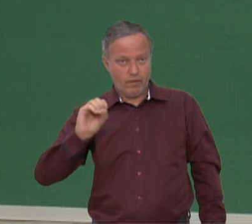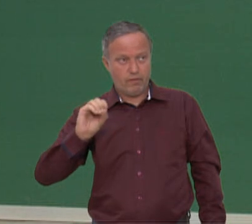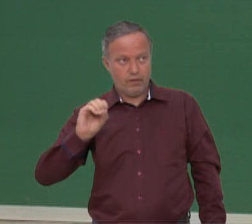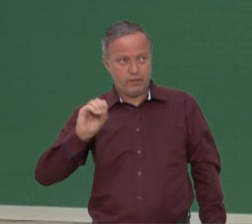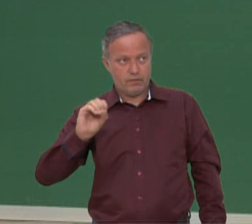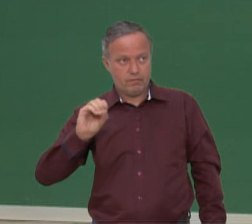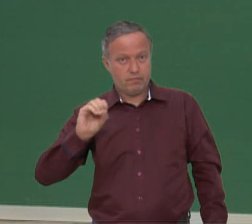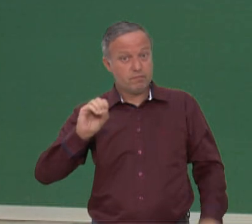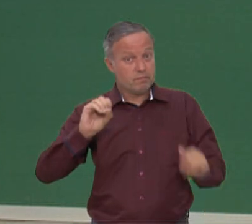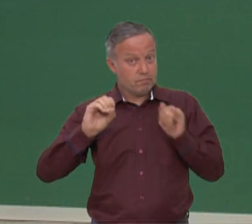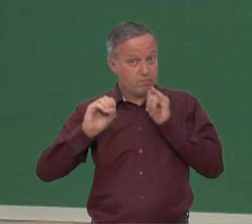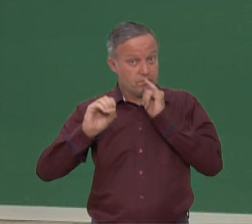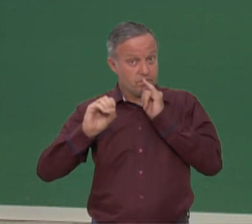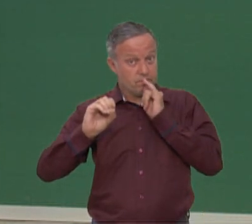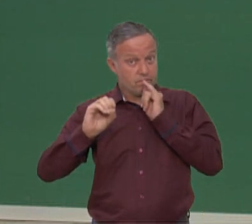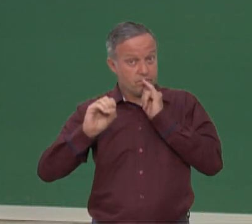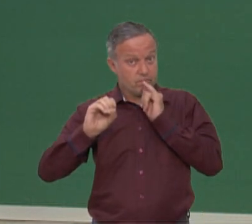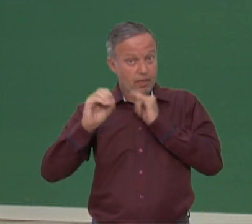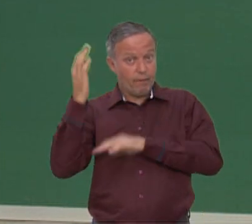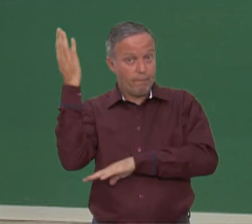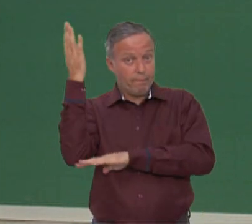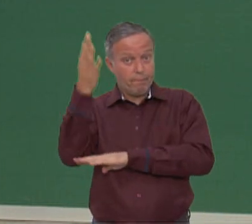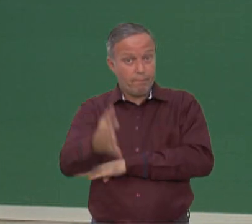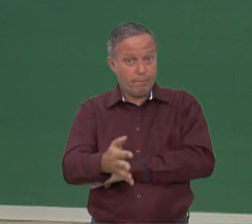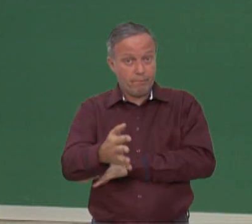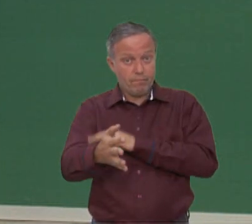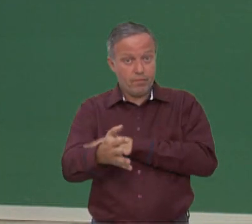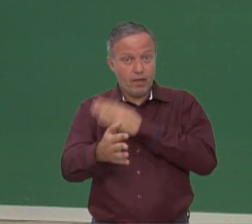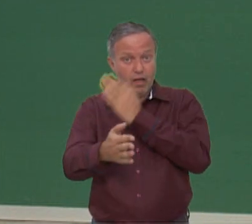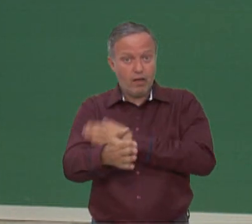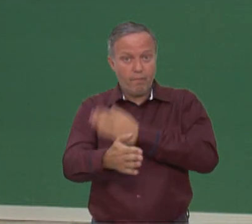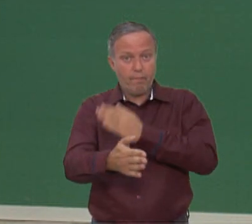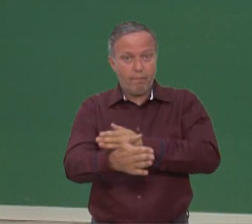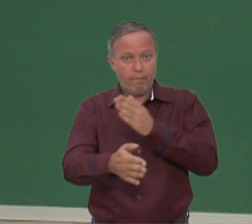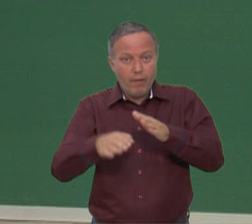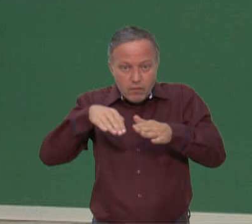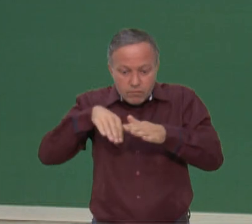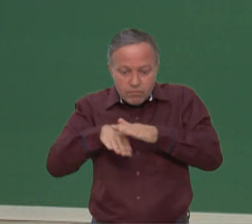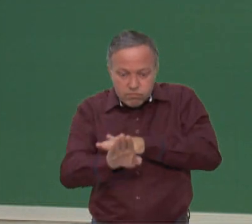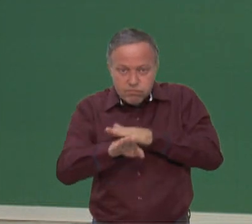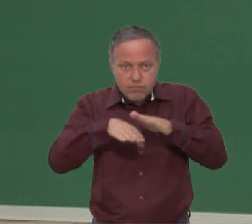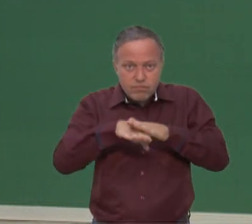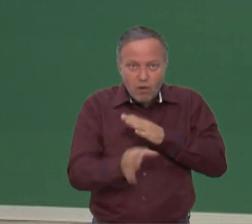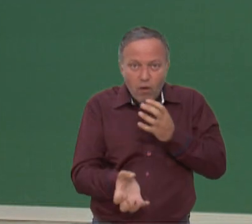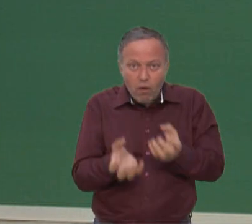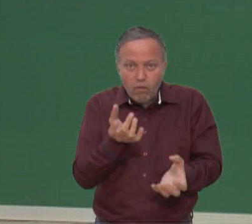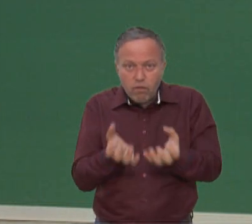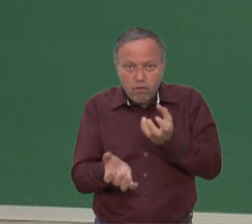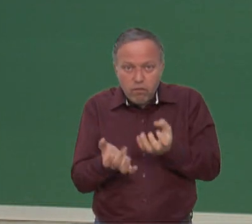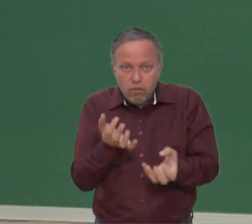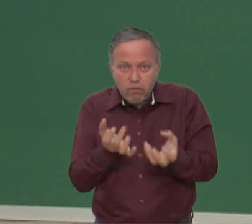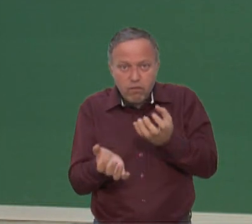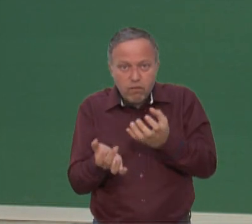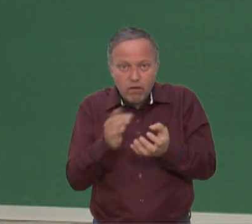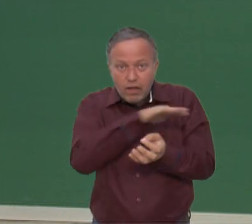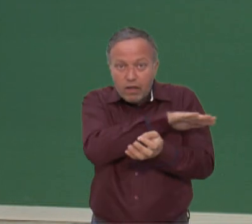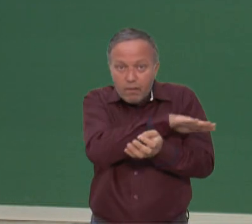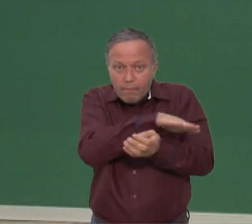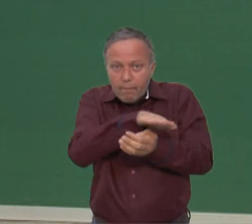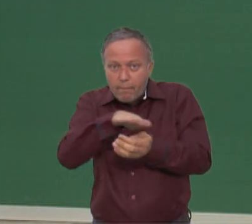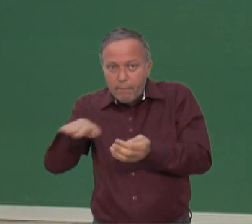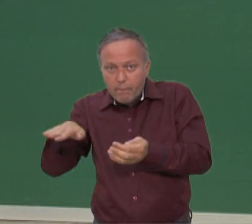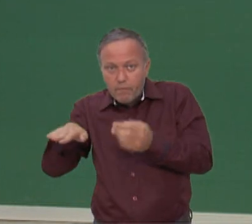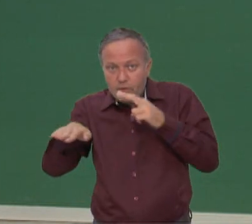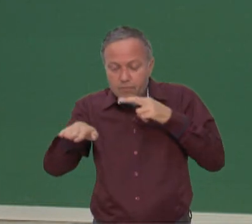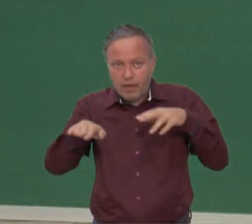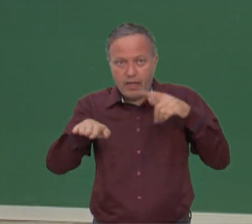exemplo, quando você tem um fogão a lenha que está com a superfície extremamente quente e você está com a mão com água, você faz isso aqui. Algumas gotículas